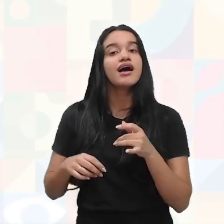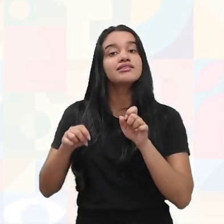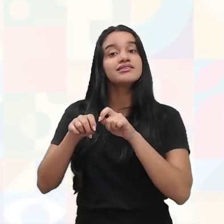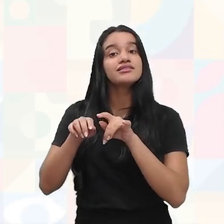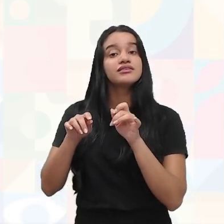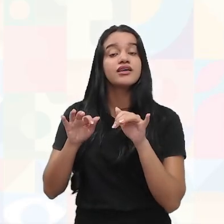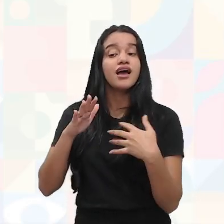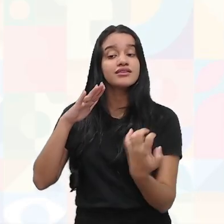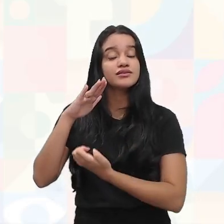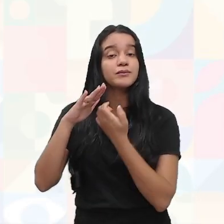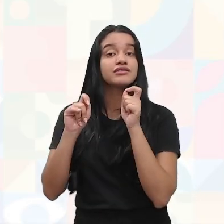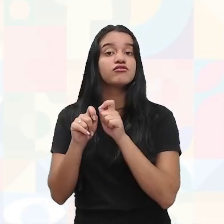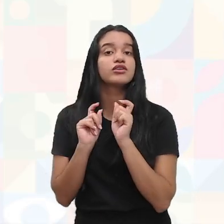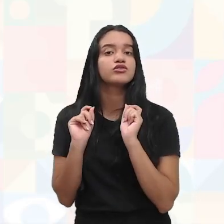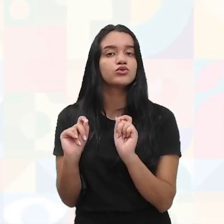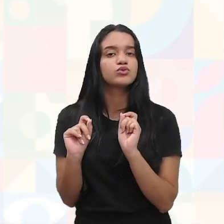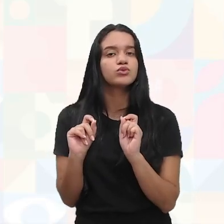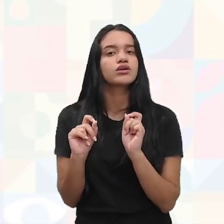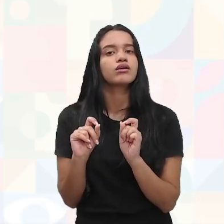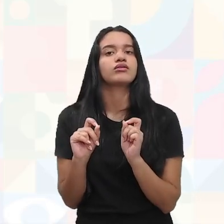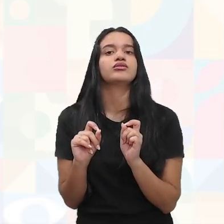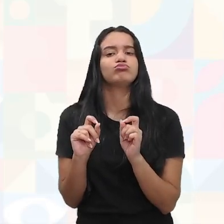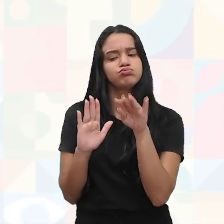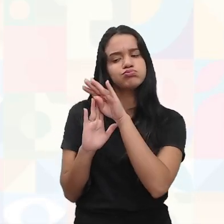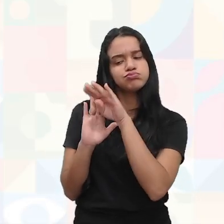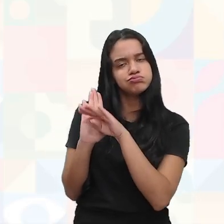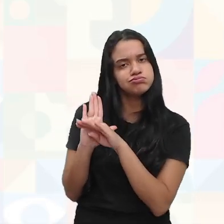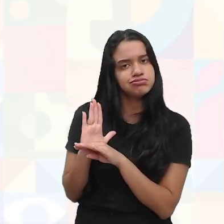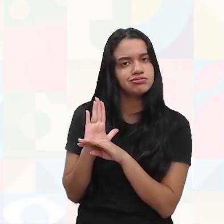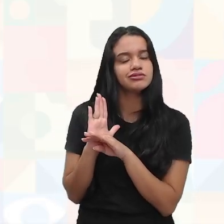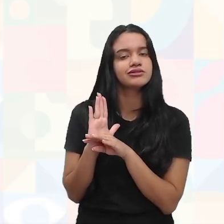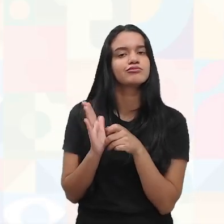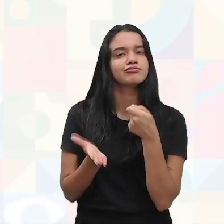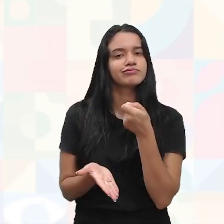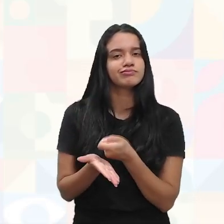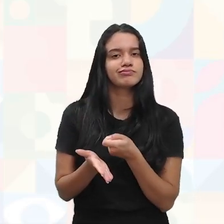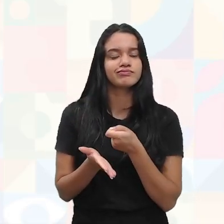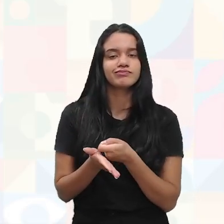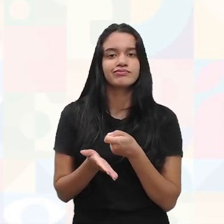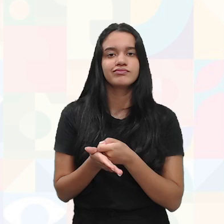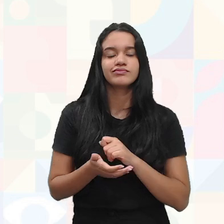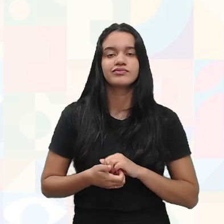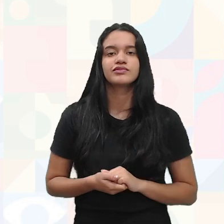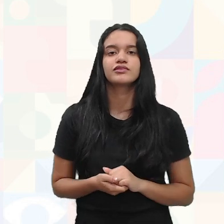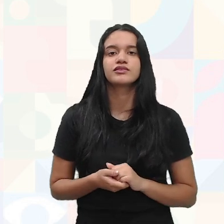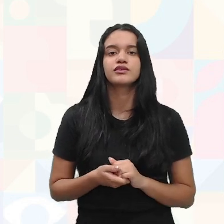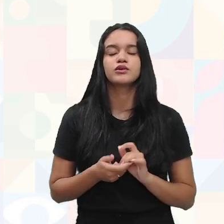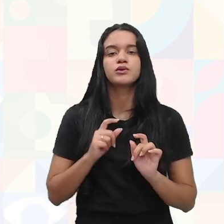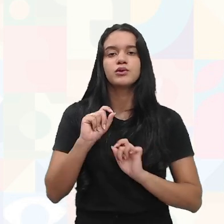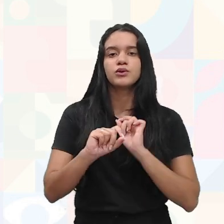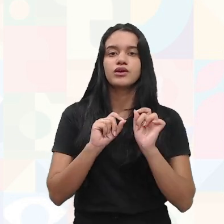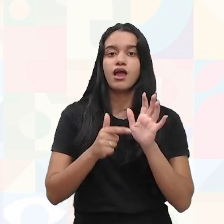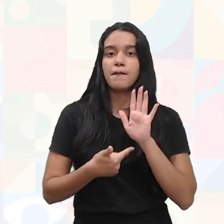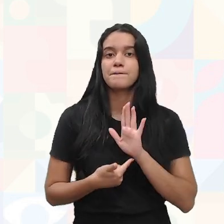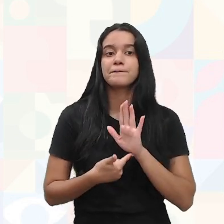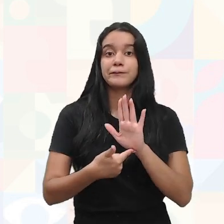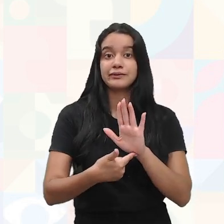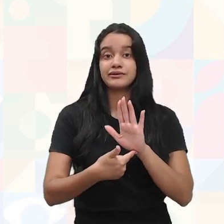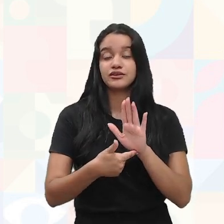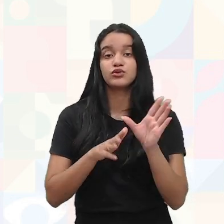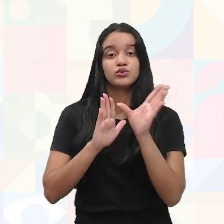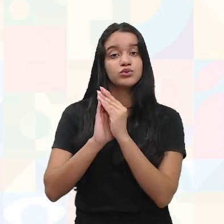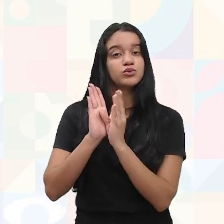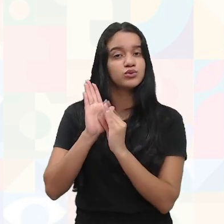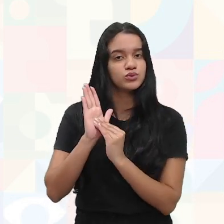fazem, né? Aquelas que são extremamente criteriosas e minuciosas no que se refere à apresentação do seu